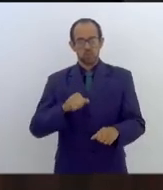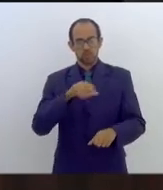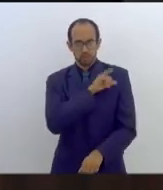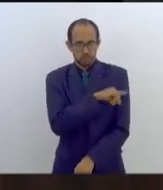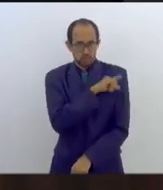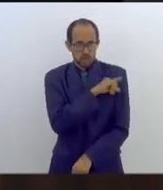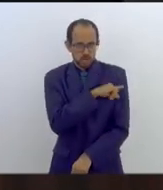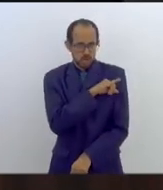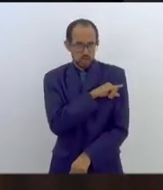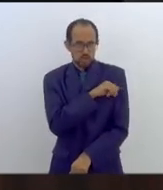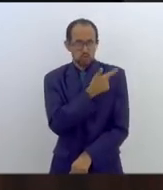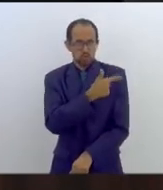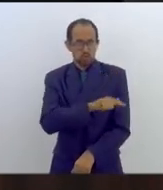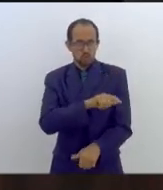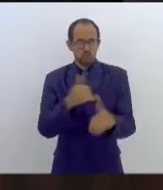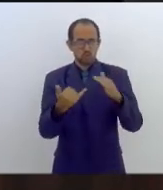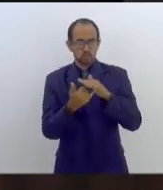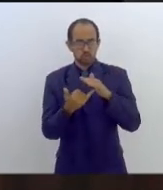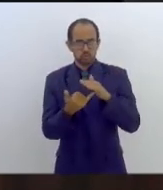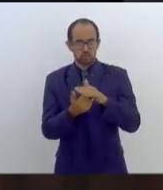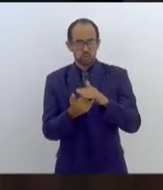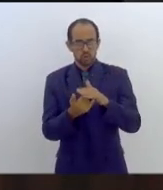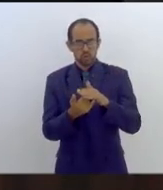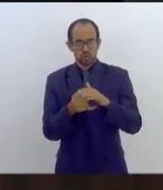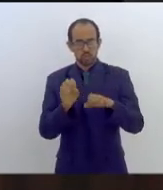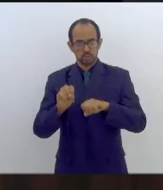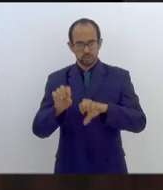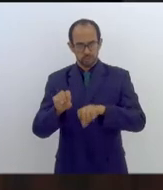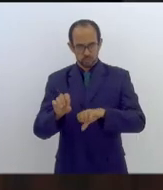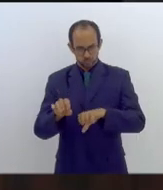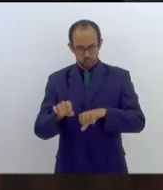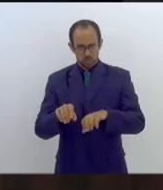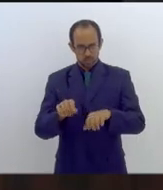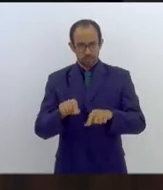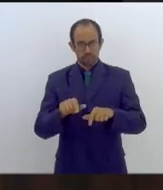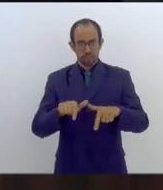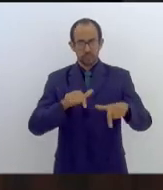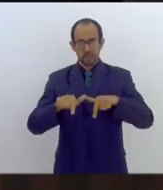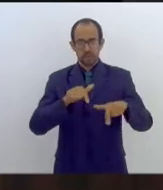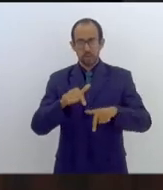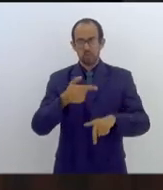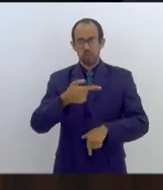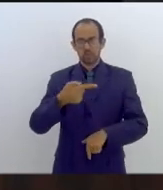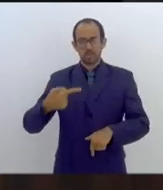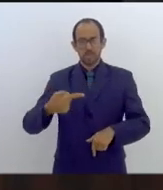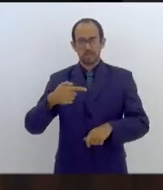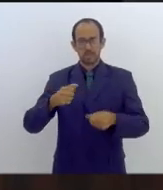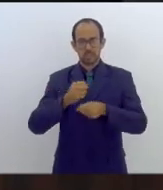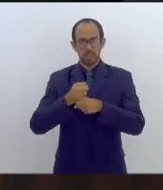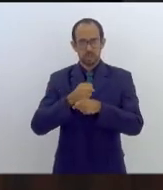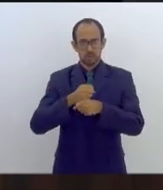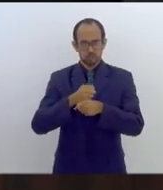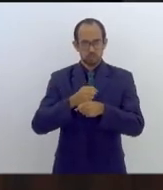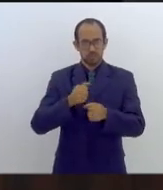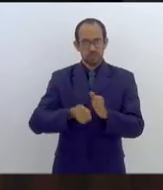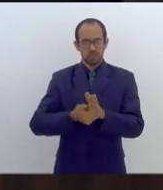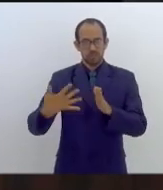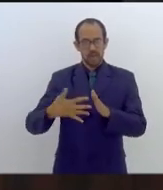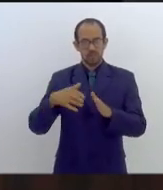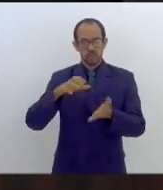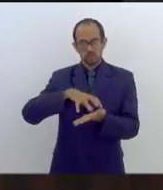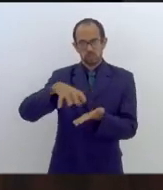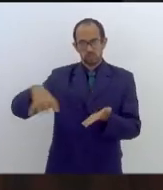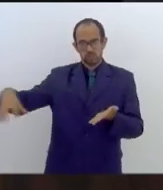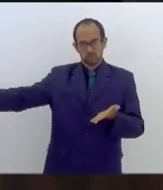e de outras instituições de ensino ele atuou por 27 anos como juiz em várias comarcas como